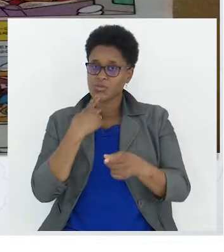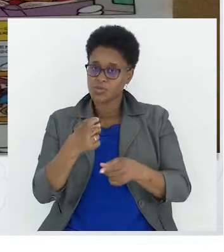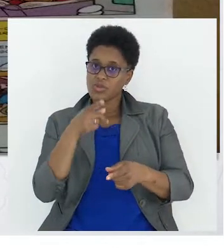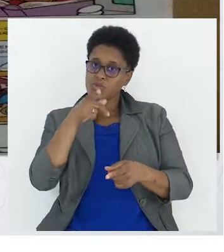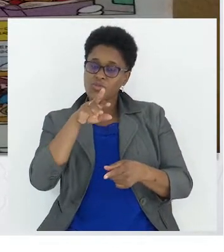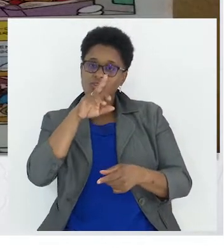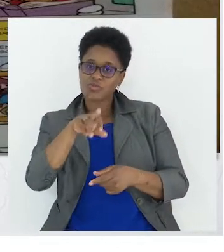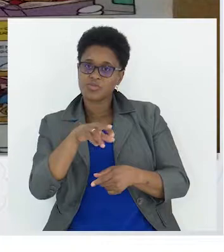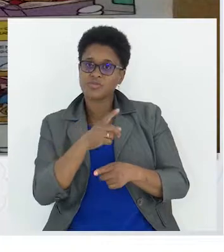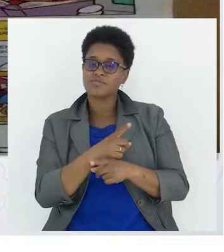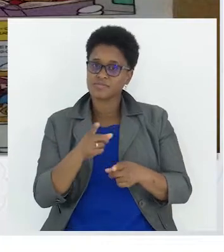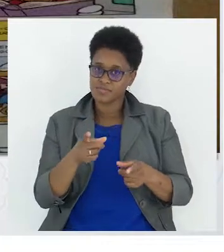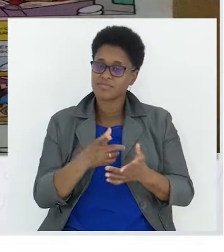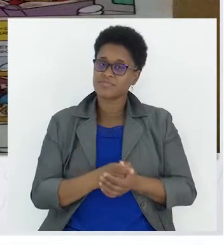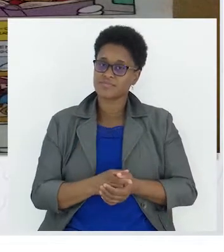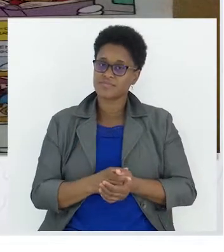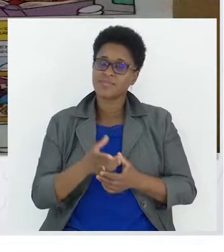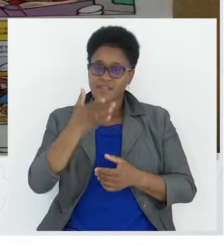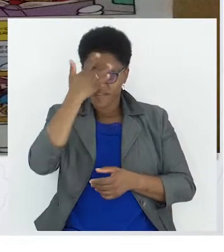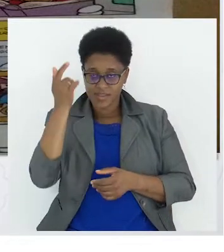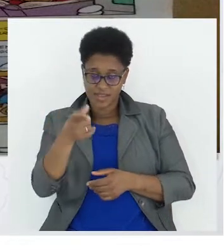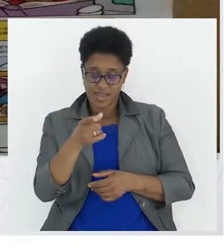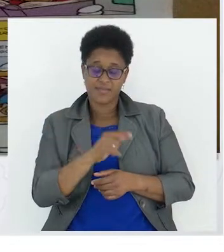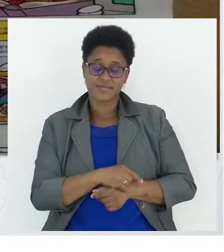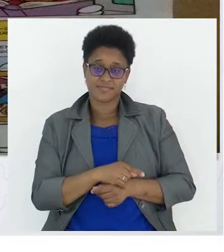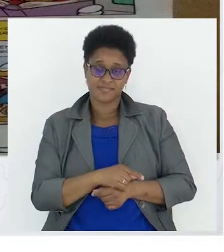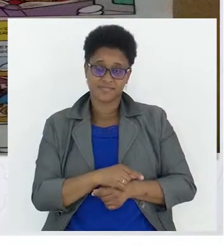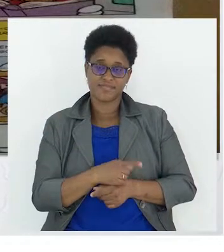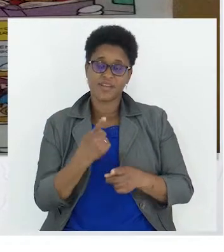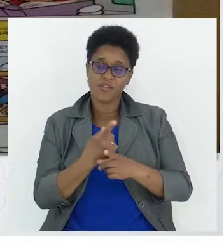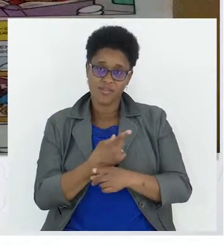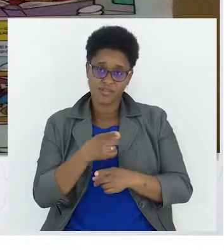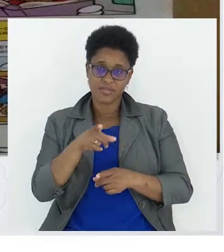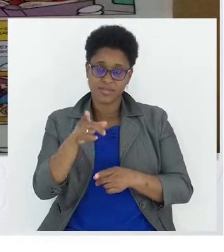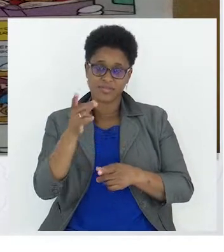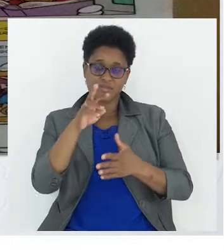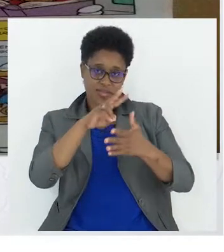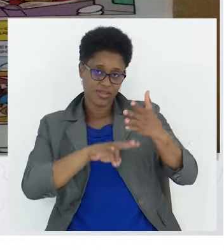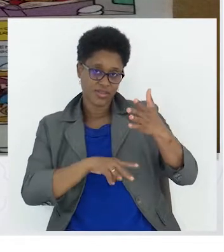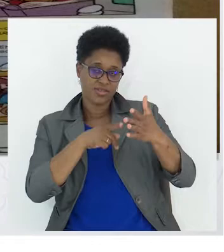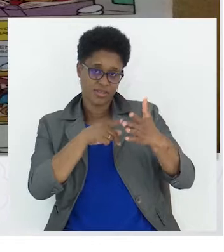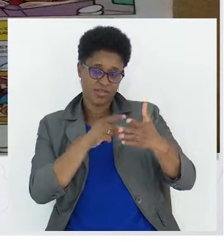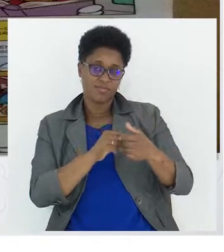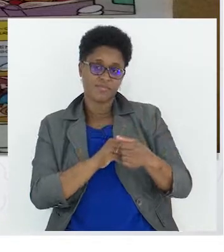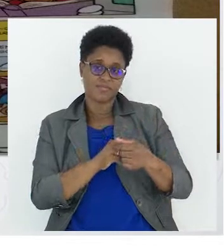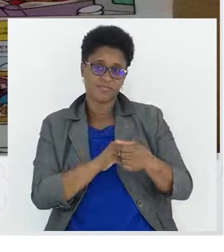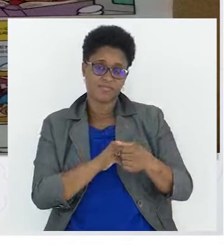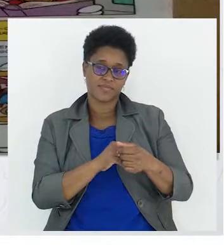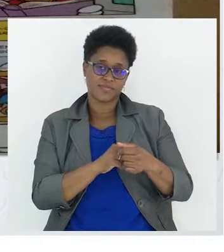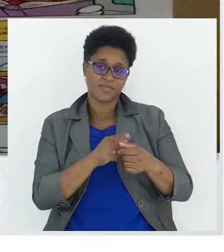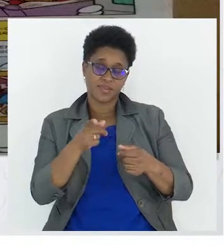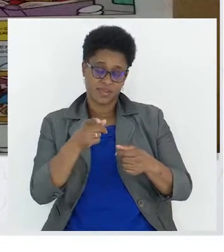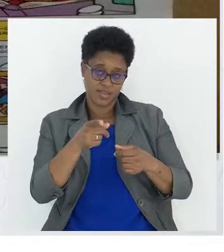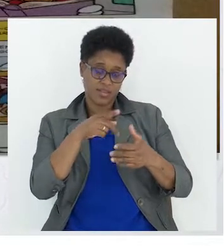senão eu estaria a induzir-te à facilidade da coisa. Tens aquele texto, ok? E